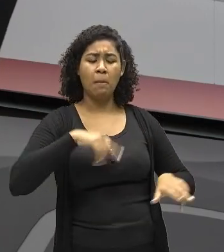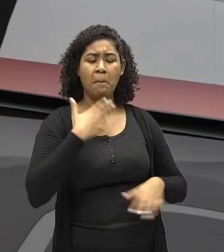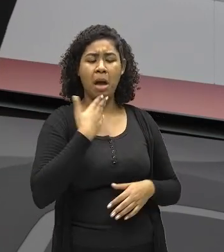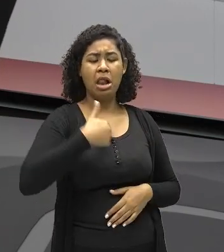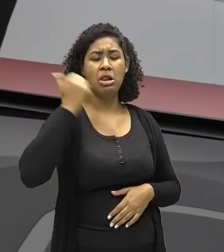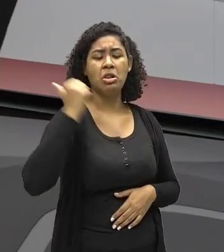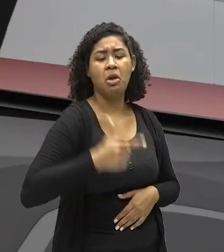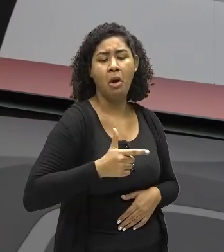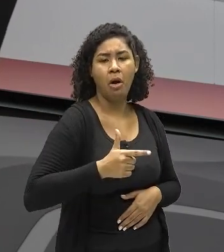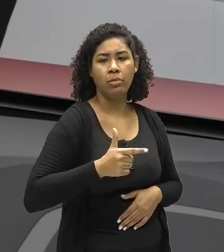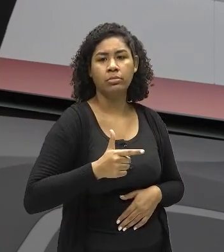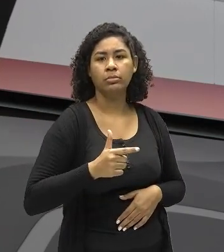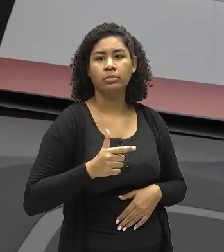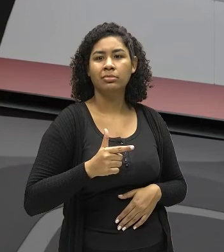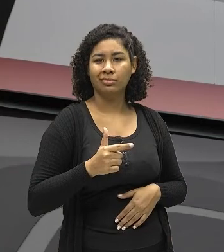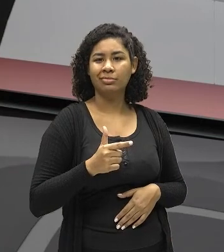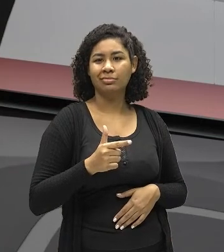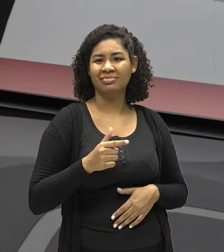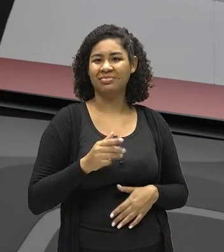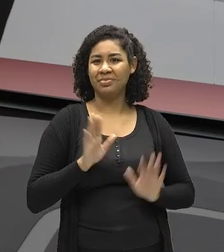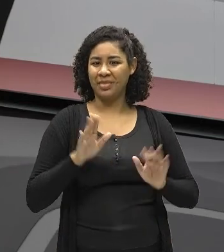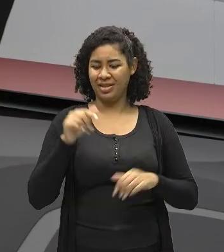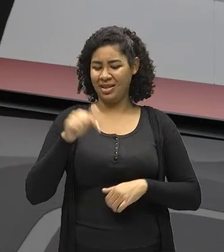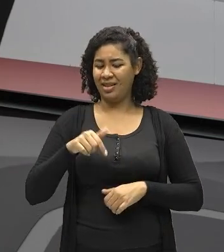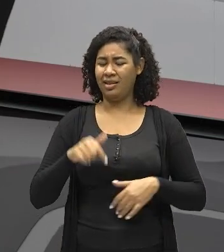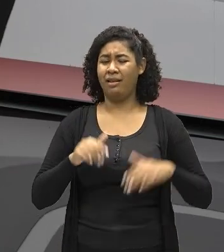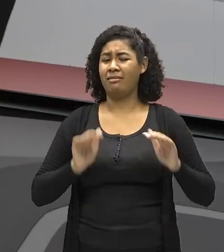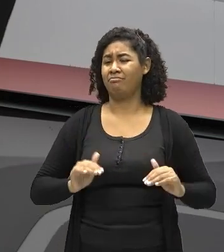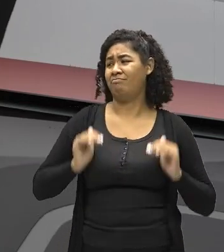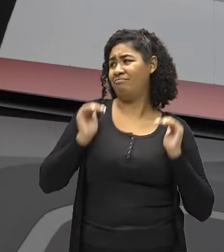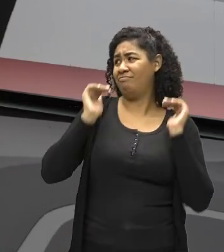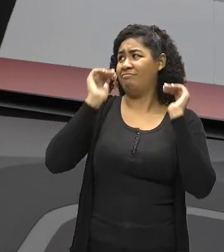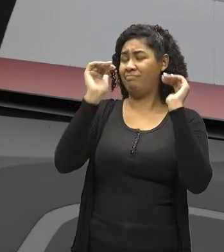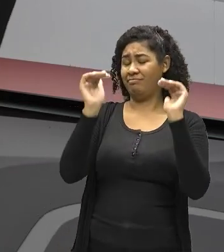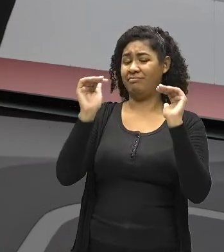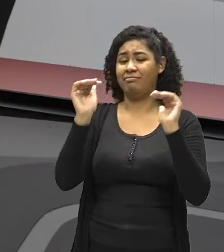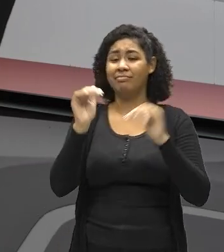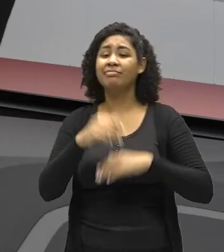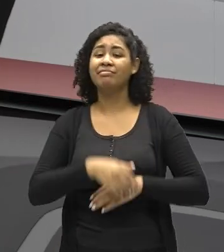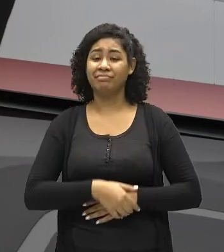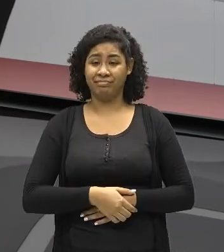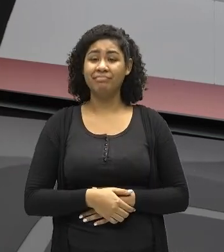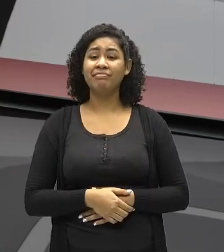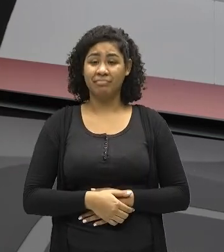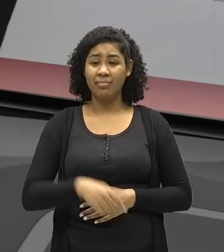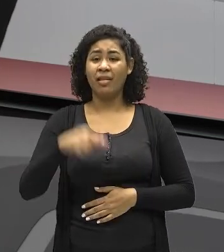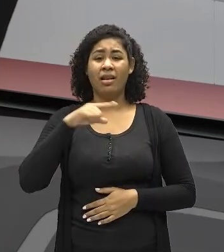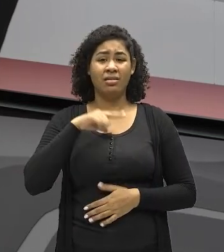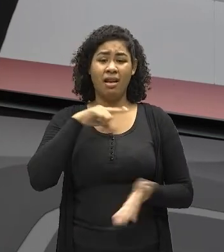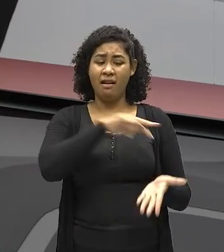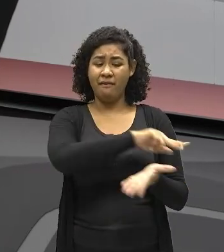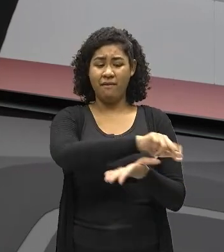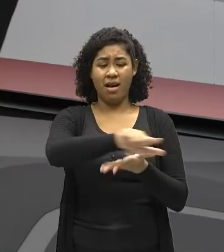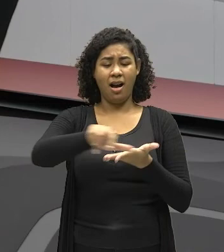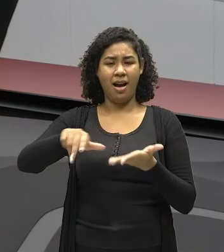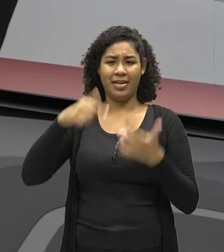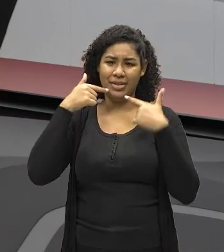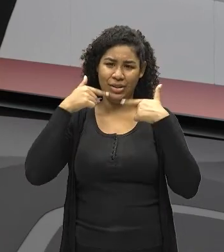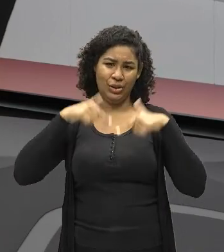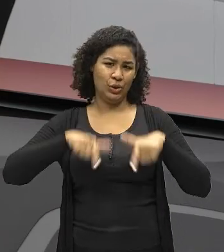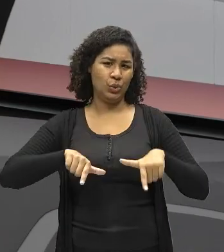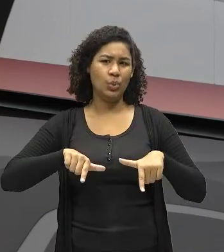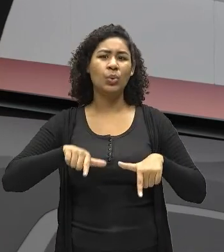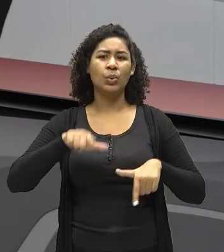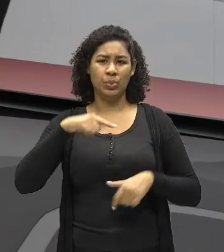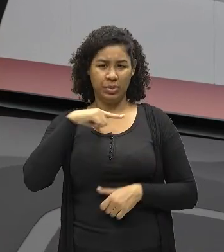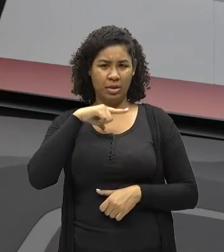que aqui o negócio está em outro nível, né? Inúmeras línguas derivavam de dois troncos maiores. Gente, o pessoal